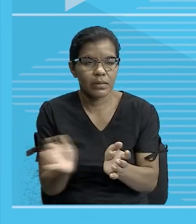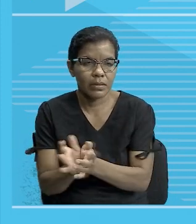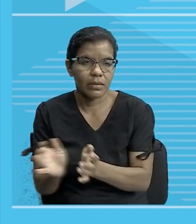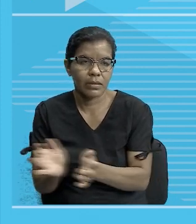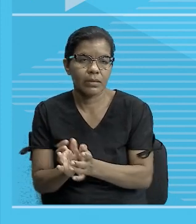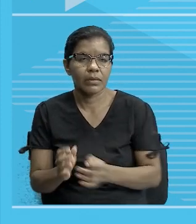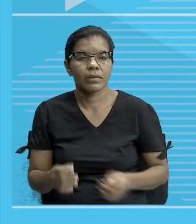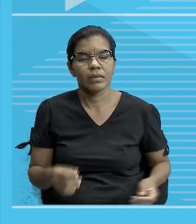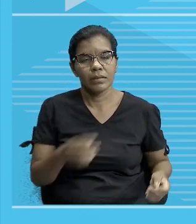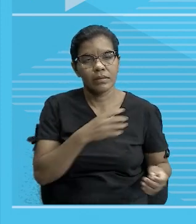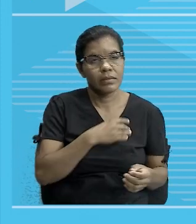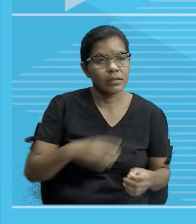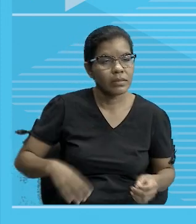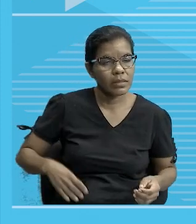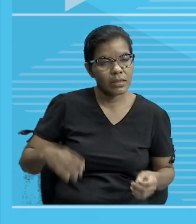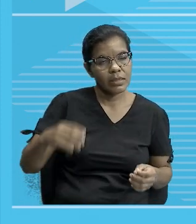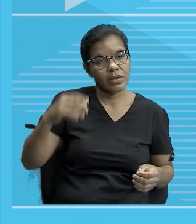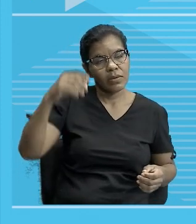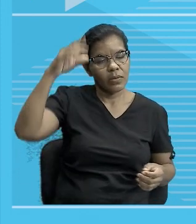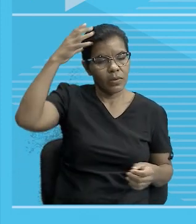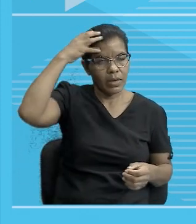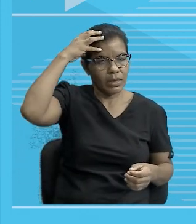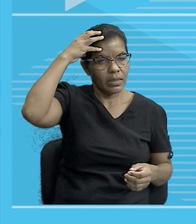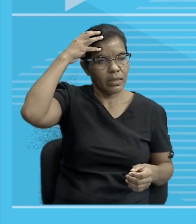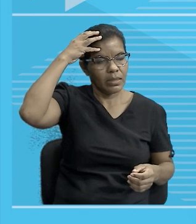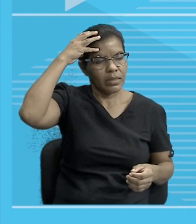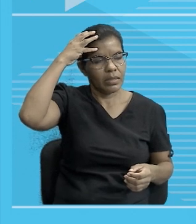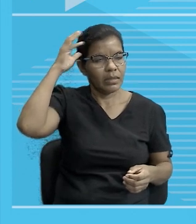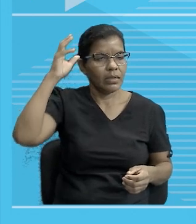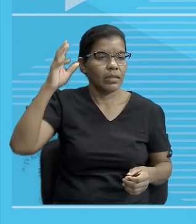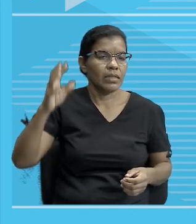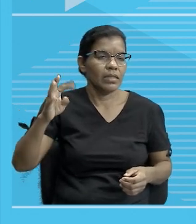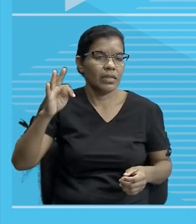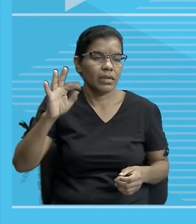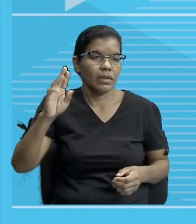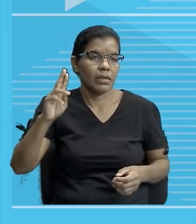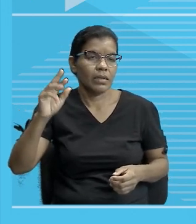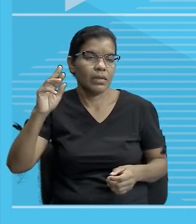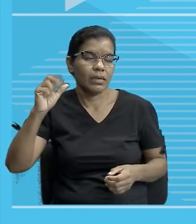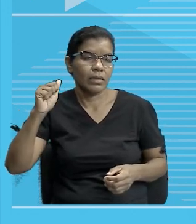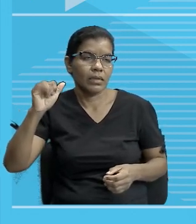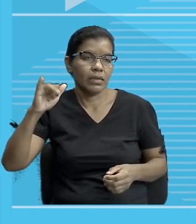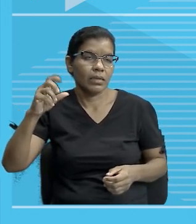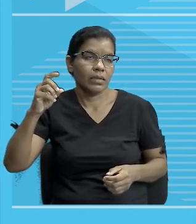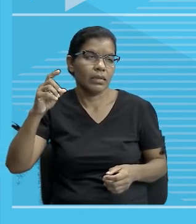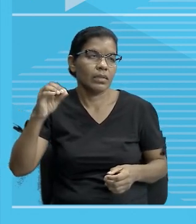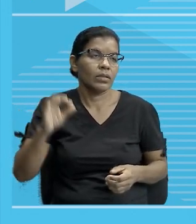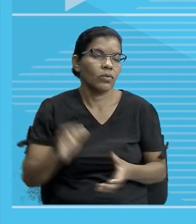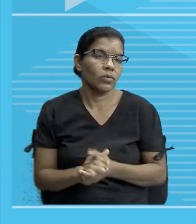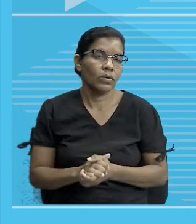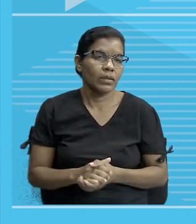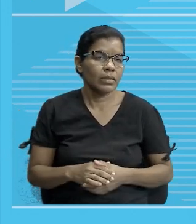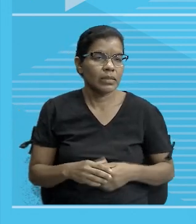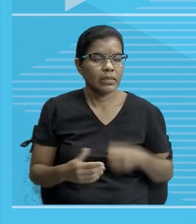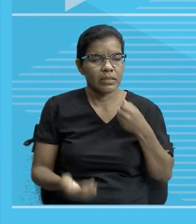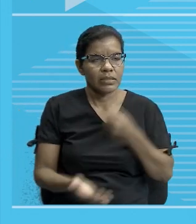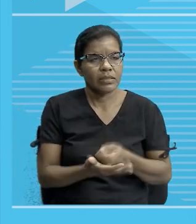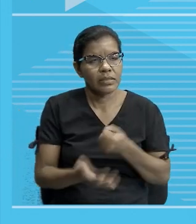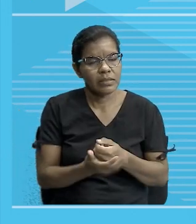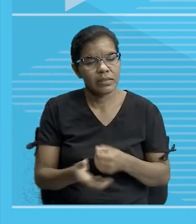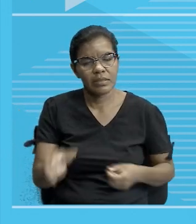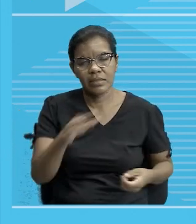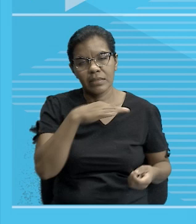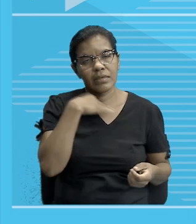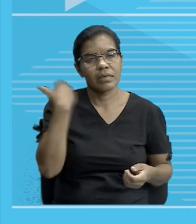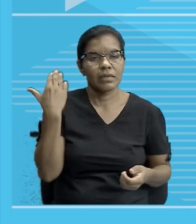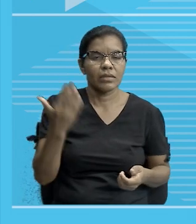traidor, que era contra o povo francês, e decidiu que o rei seria guilhotinado.